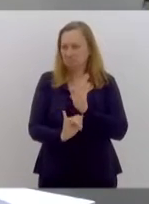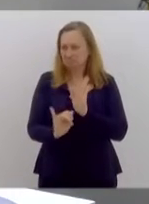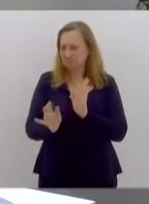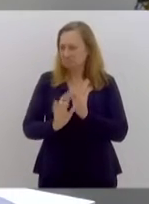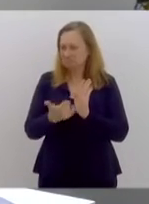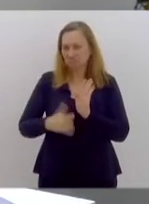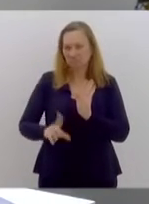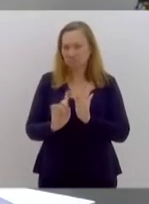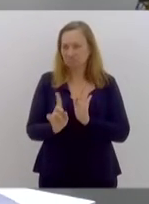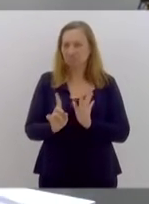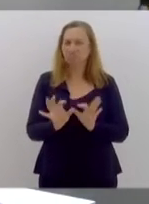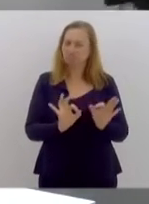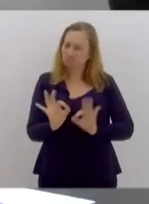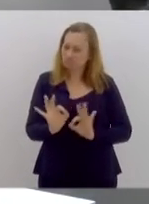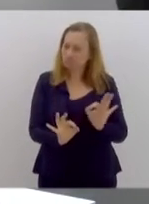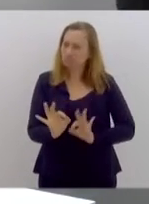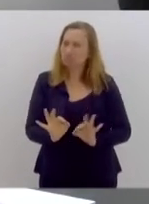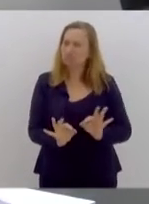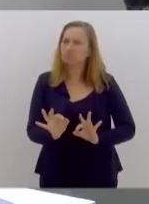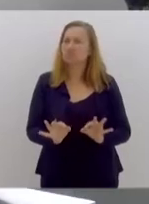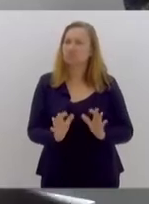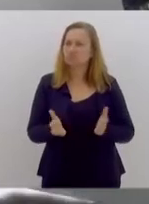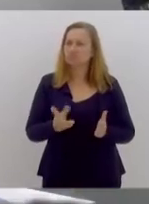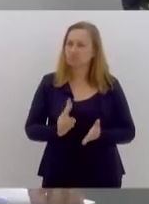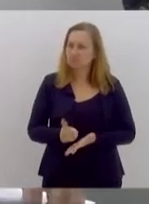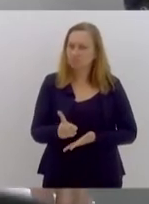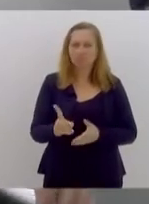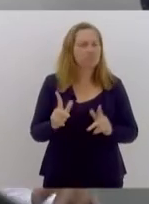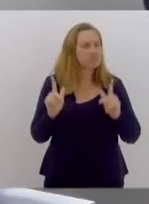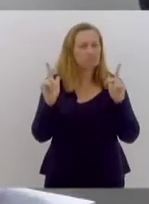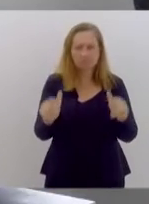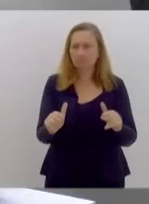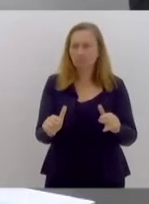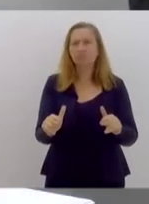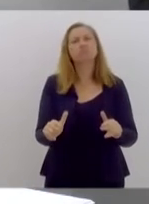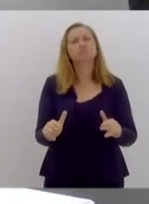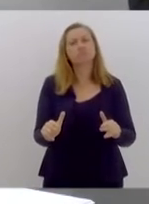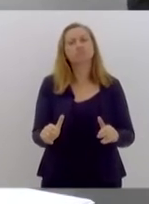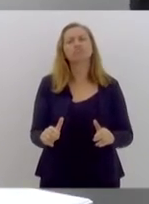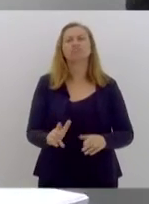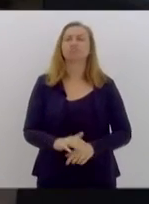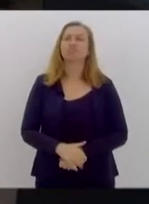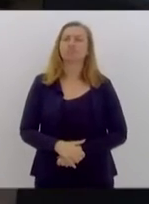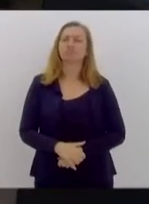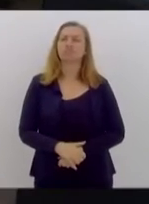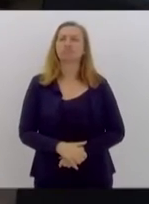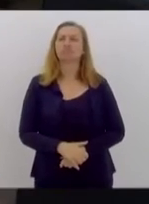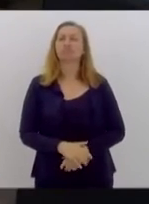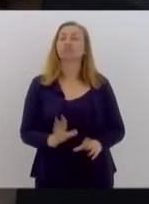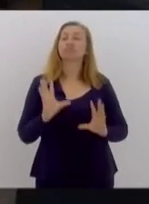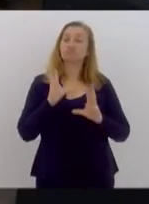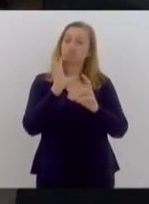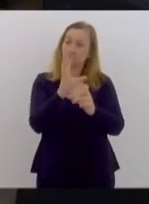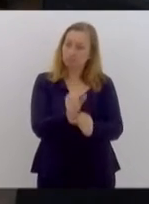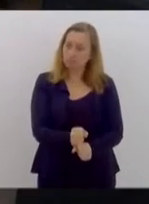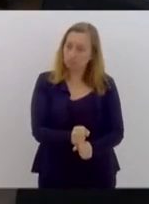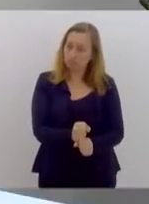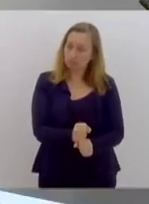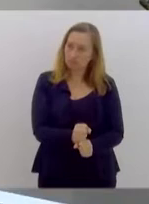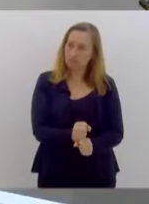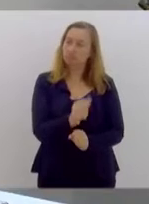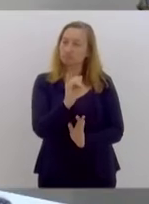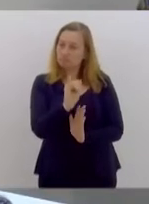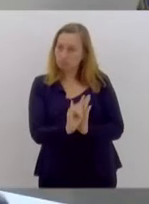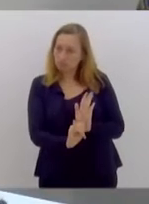apresentado na sua organização geral ele permanece na mesma organização de Capítulos Enfim então é resumidamente é